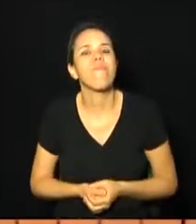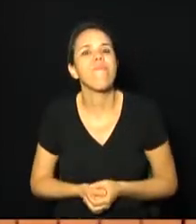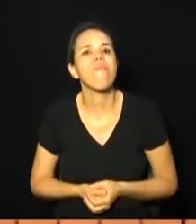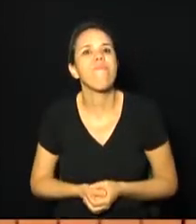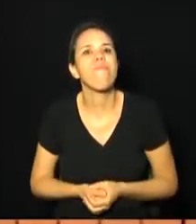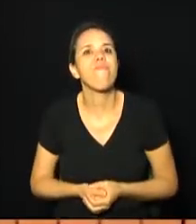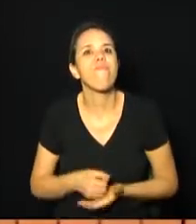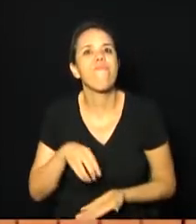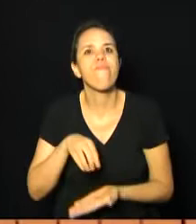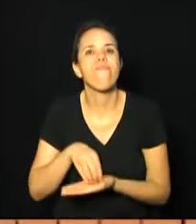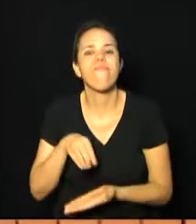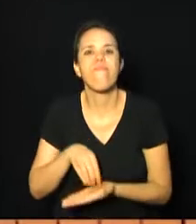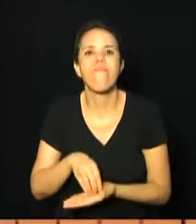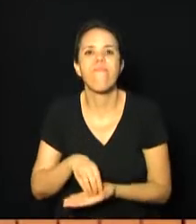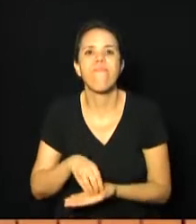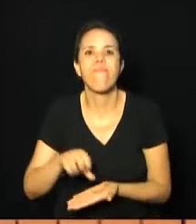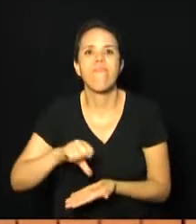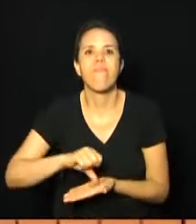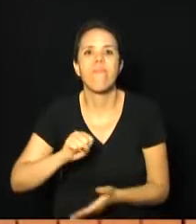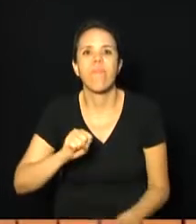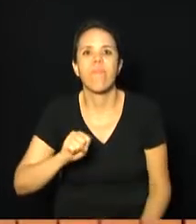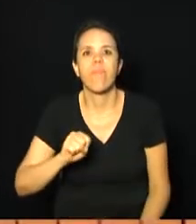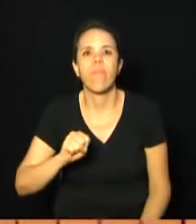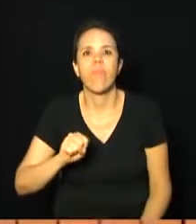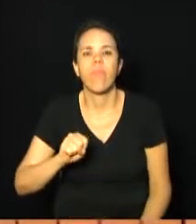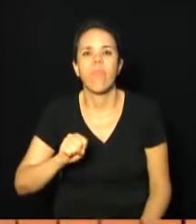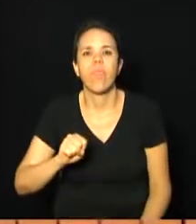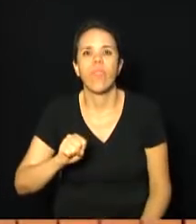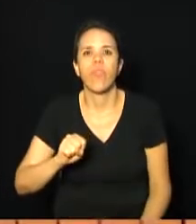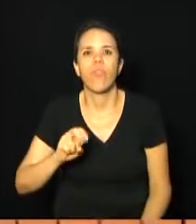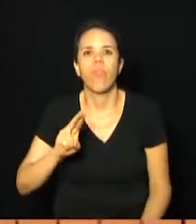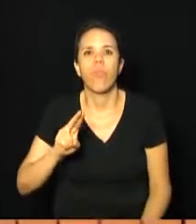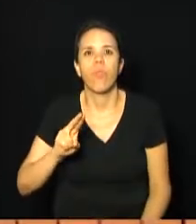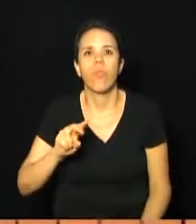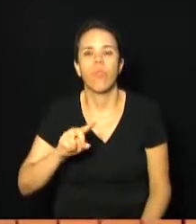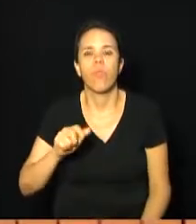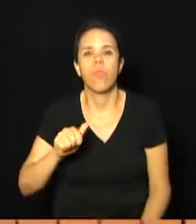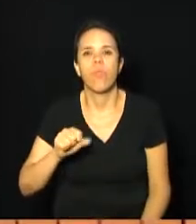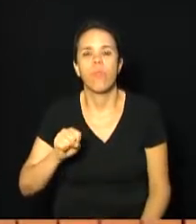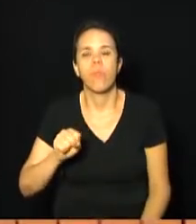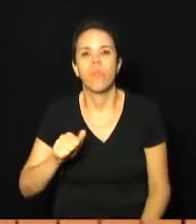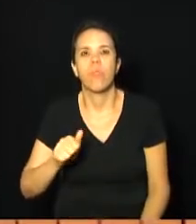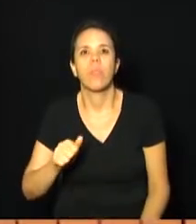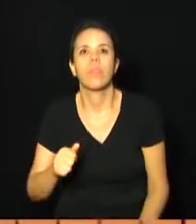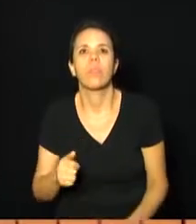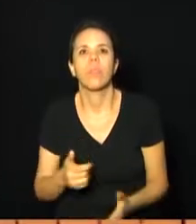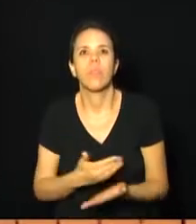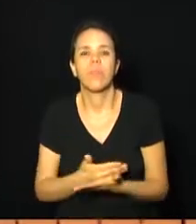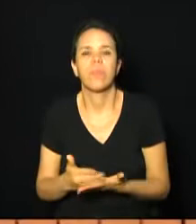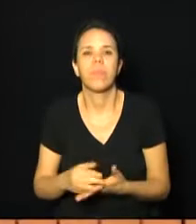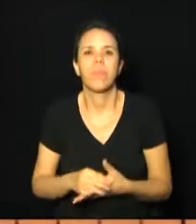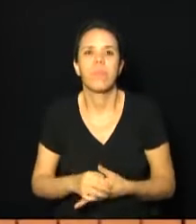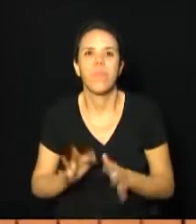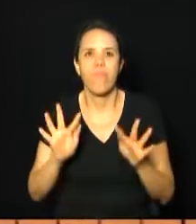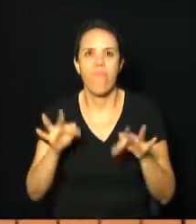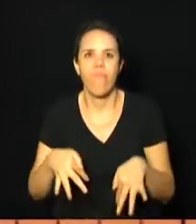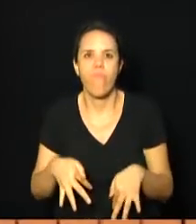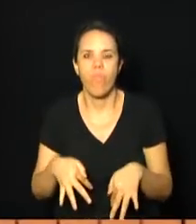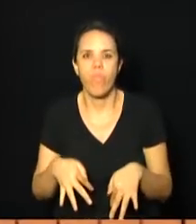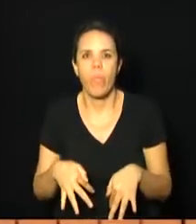de Souzas, né, a subprefeitura de Souzas, a nossa área de domínio começa ali no final da